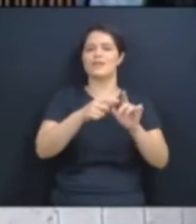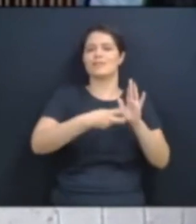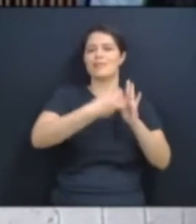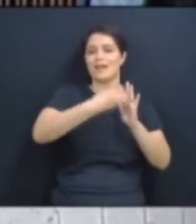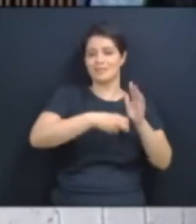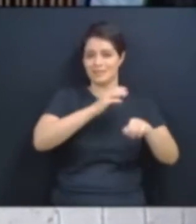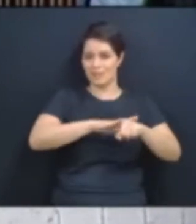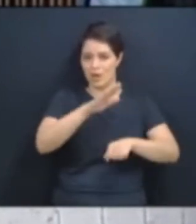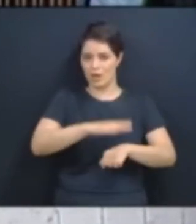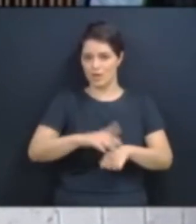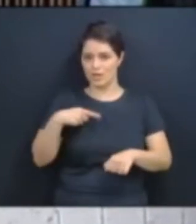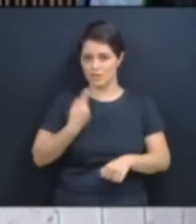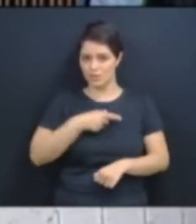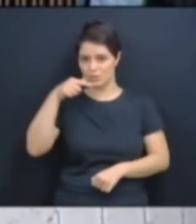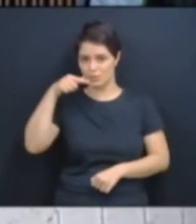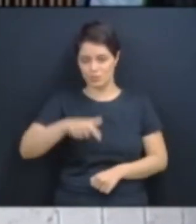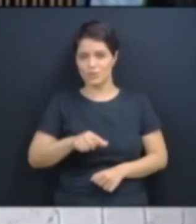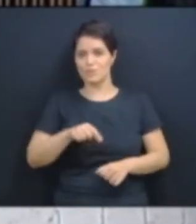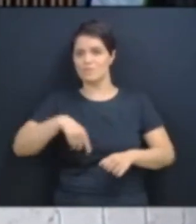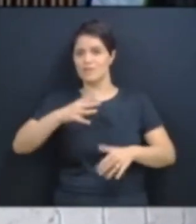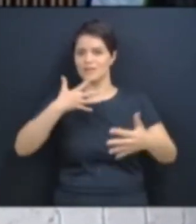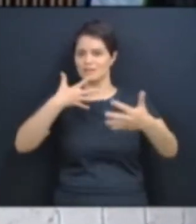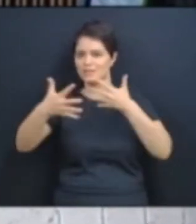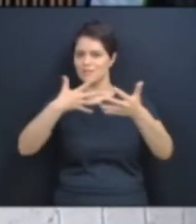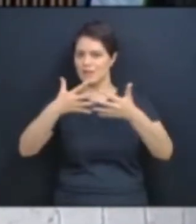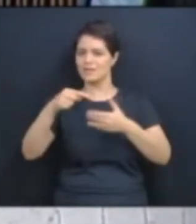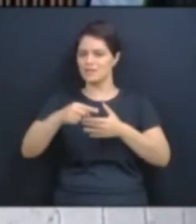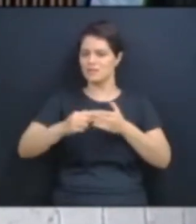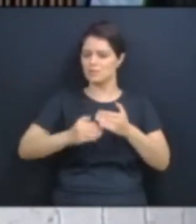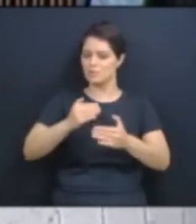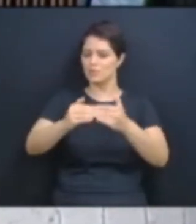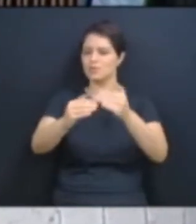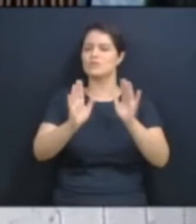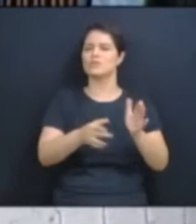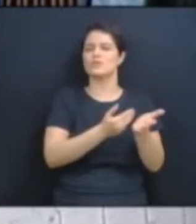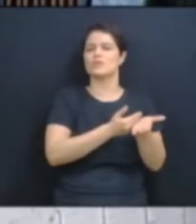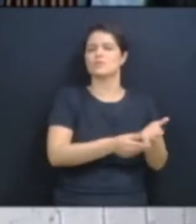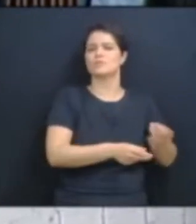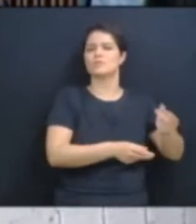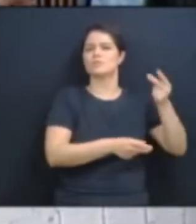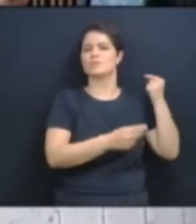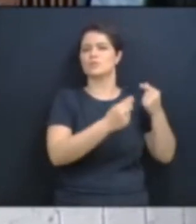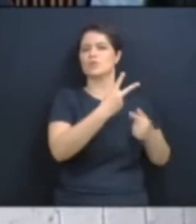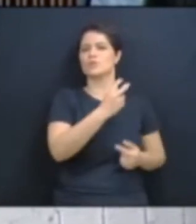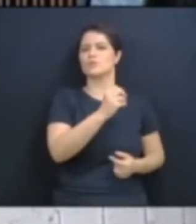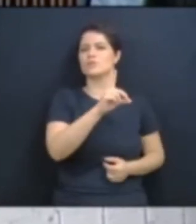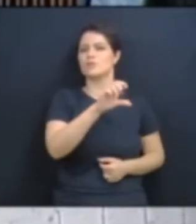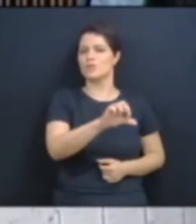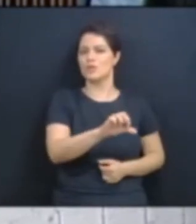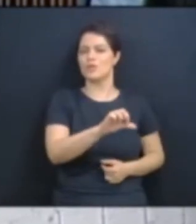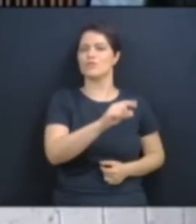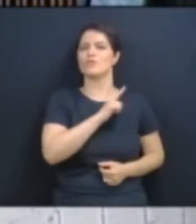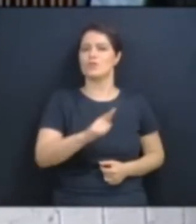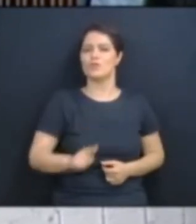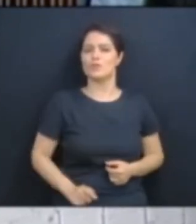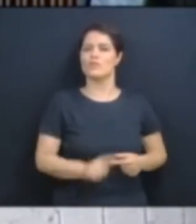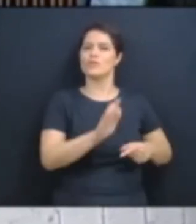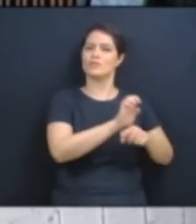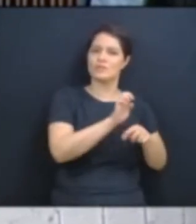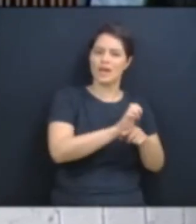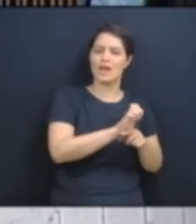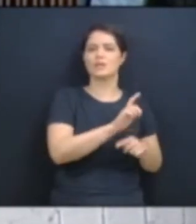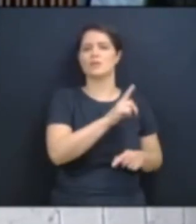Conseguimos também trazer mais transparência ao processo iniciado em 2019 pelo governo do Estado e o governo Bolsonaro na